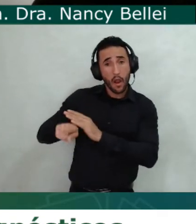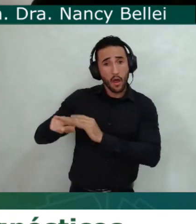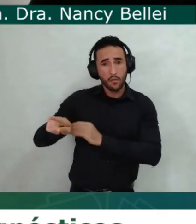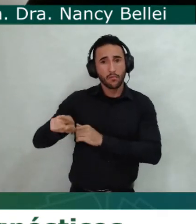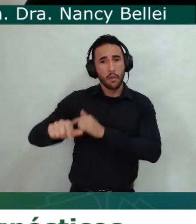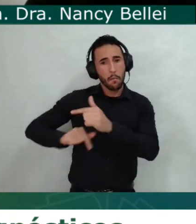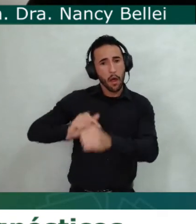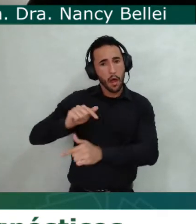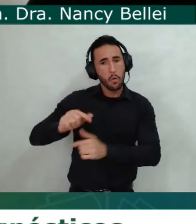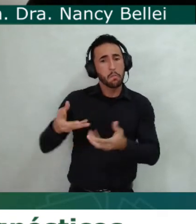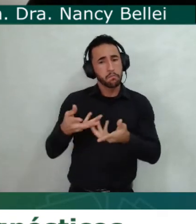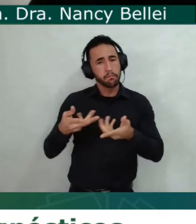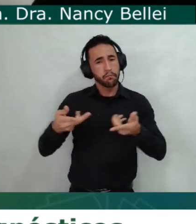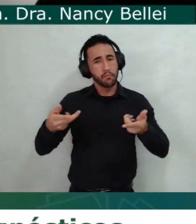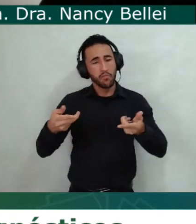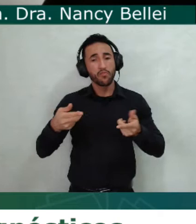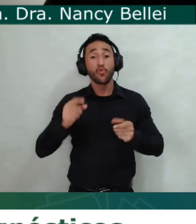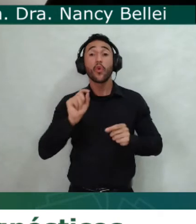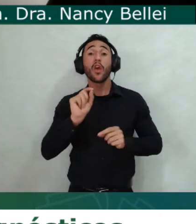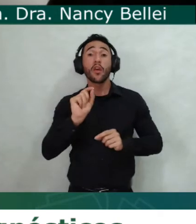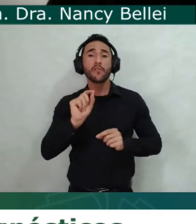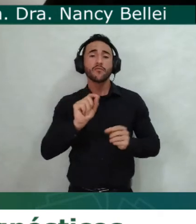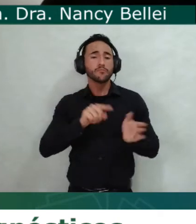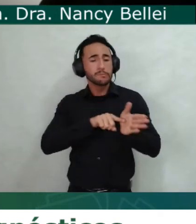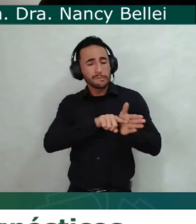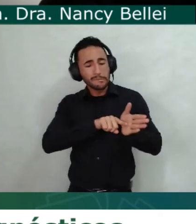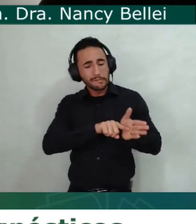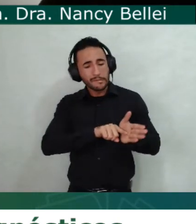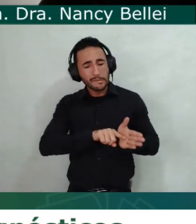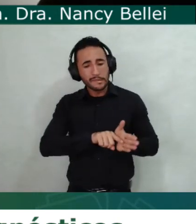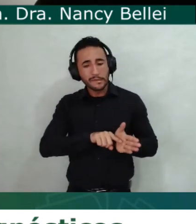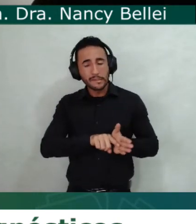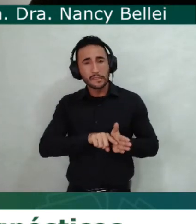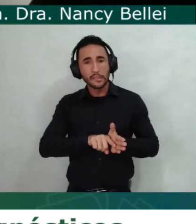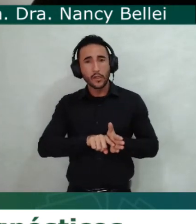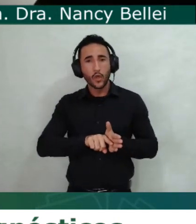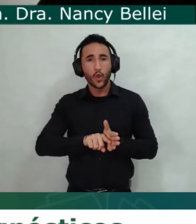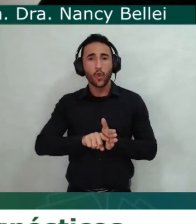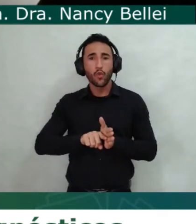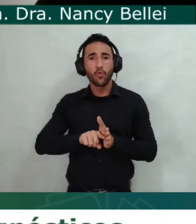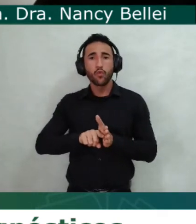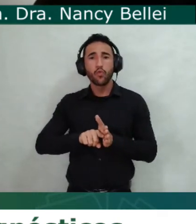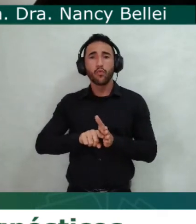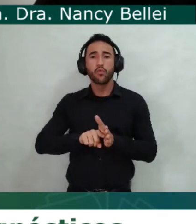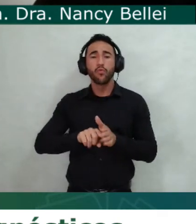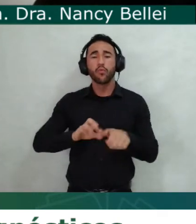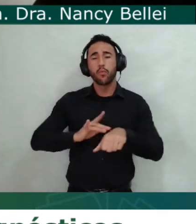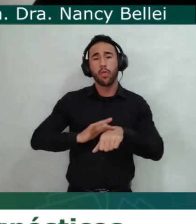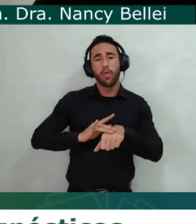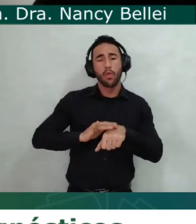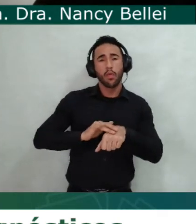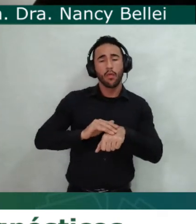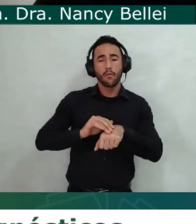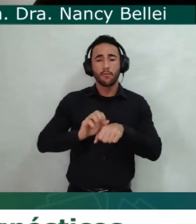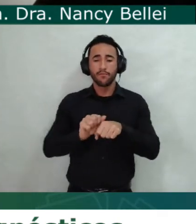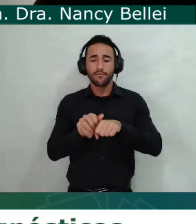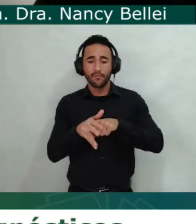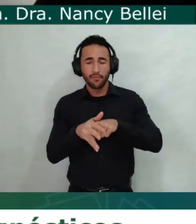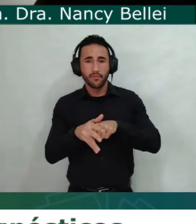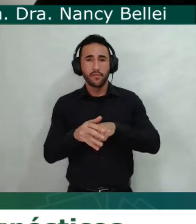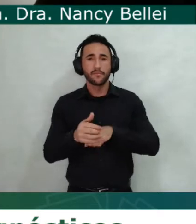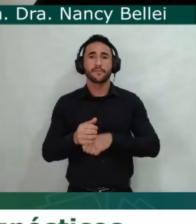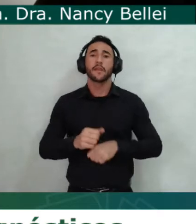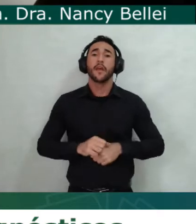diagnóstico das infecções por Covid-19. Então, é um prazer enorme estar aqui com a Nancy.